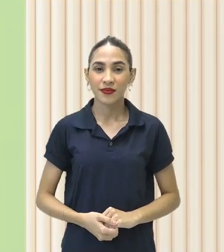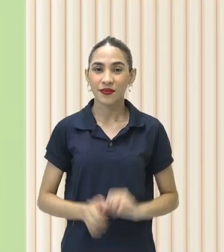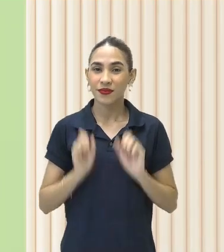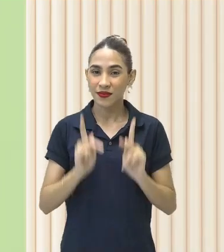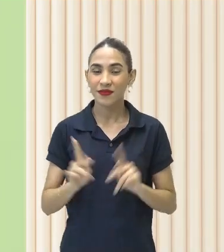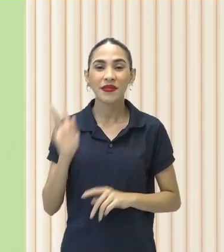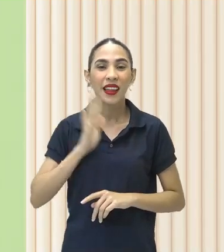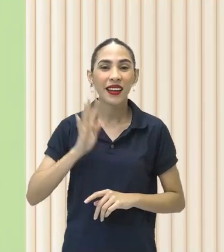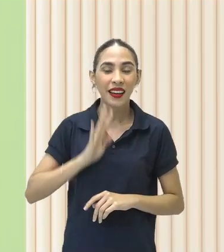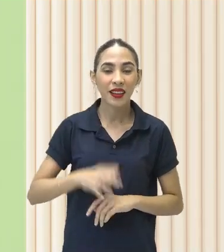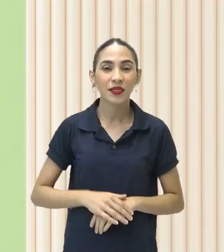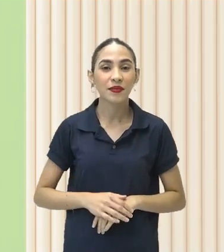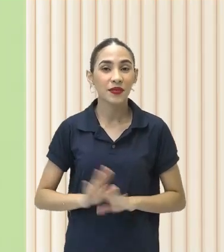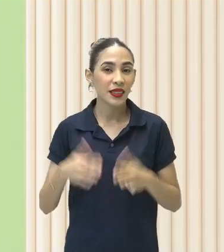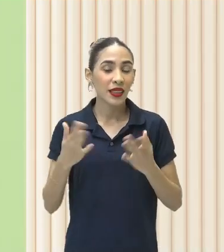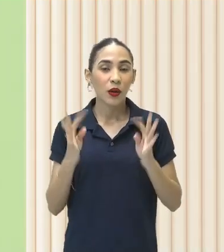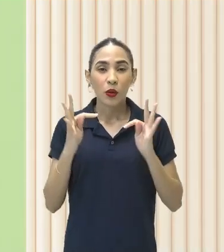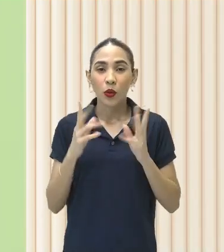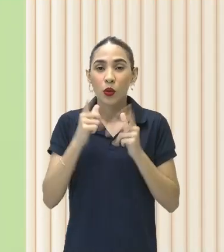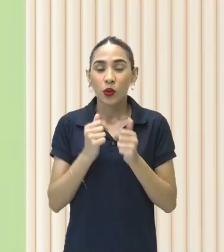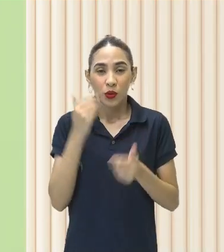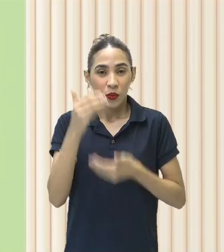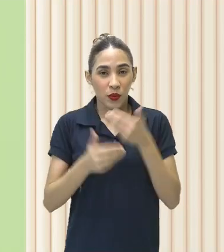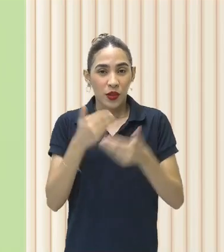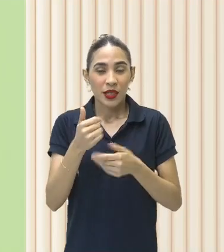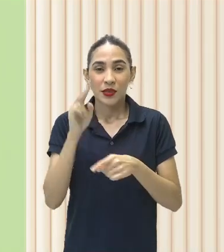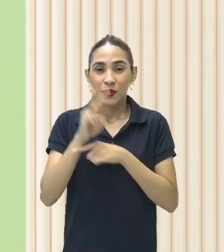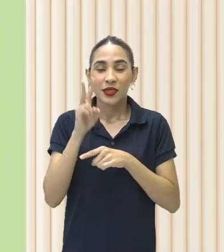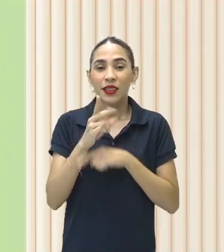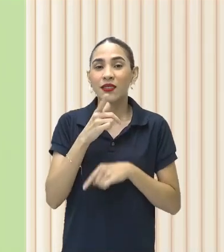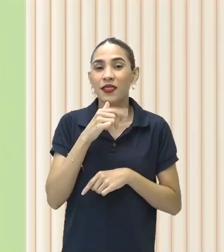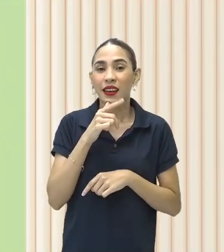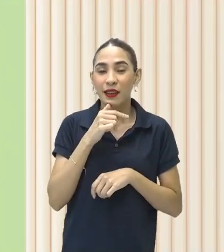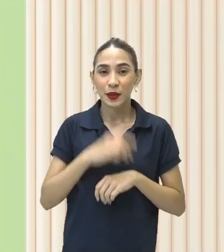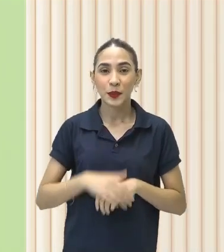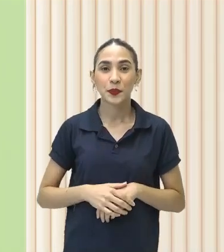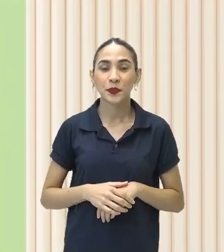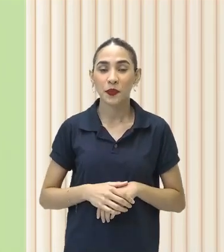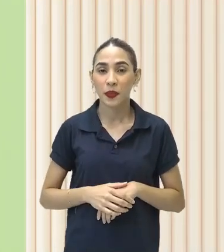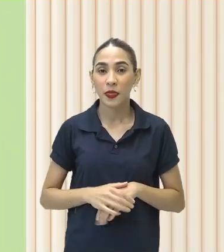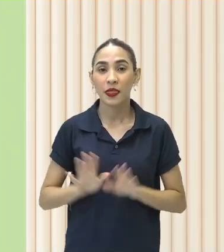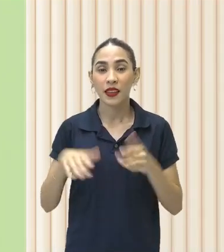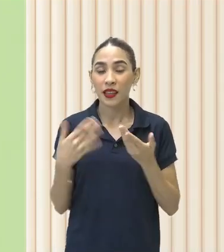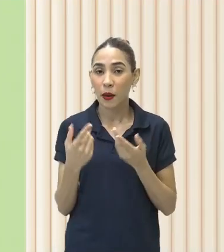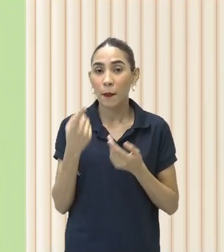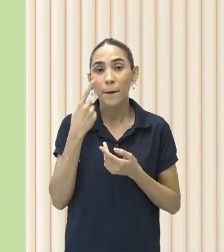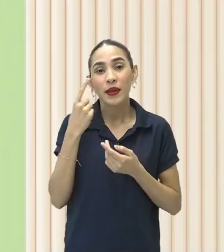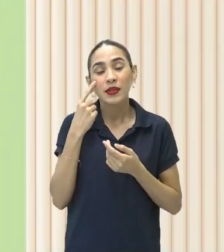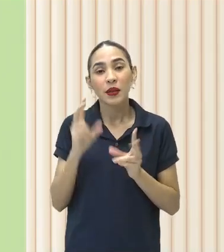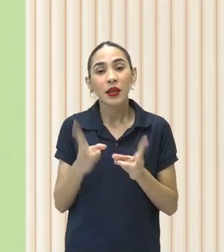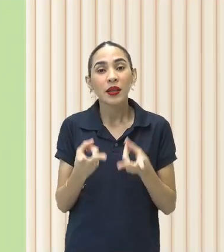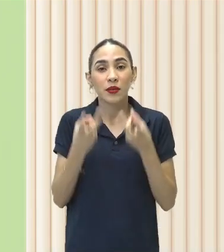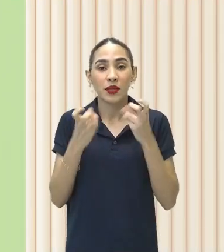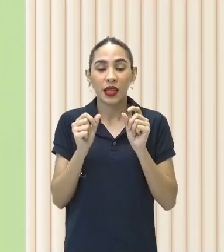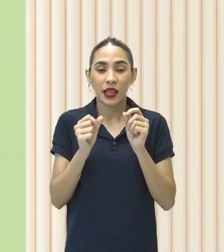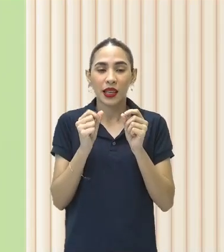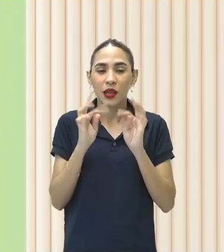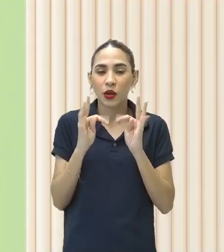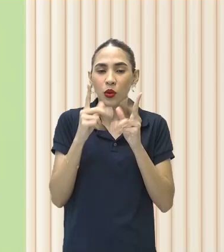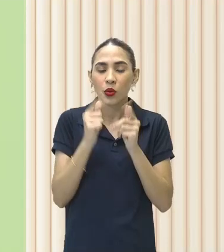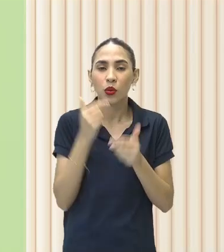Muito legal, né? Vendo aí todo o processo de tratamento da água, né? A gente pôde observar que todo